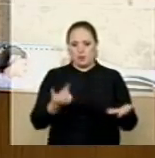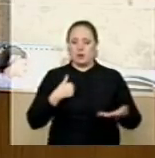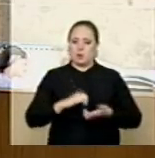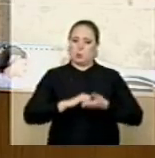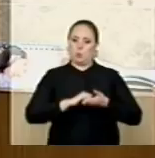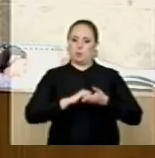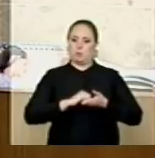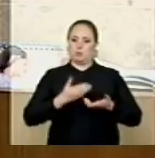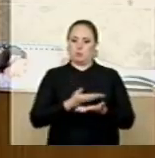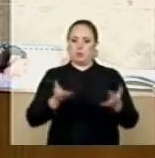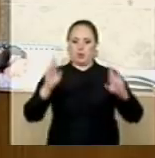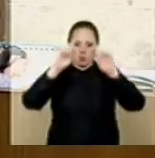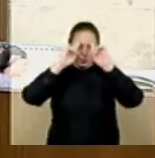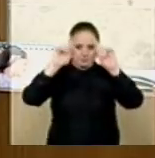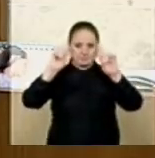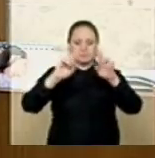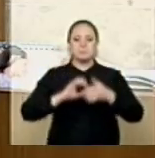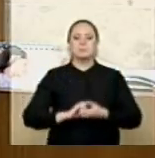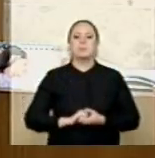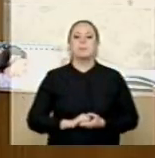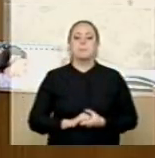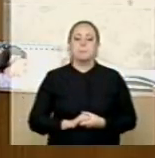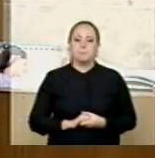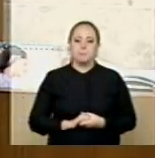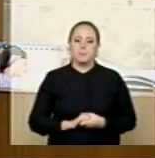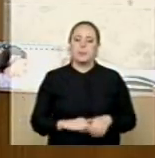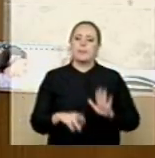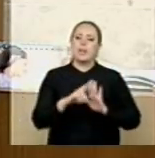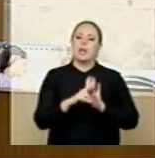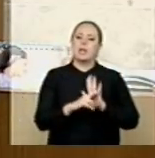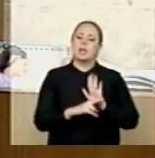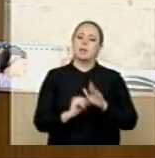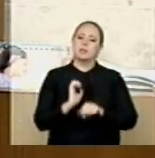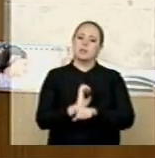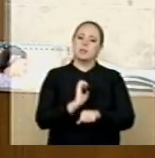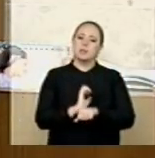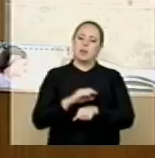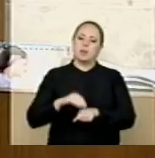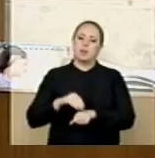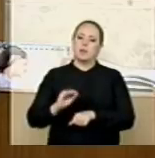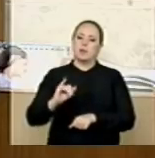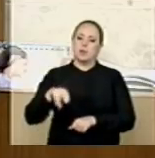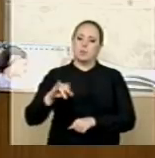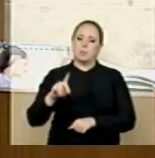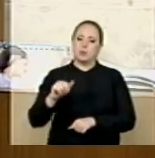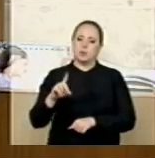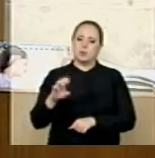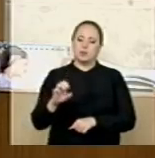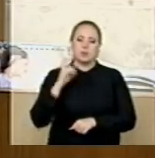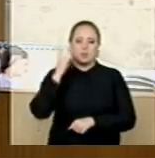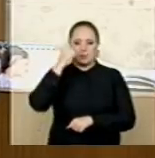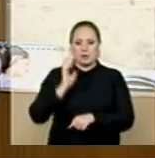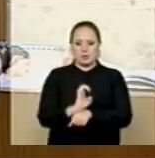elevado respeito. As normas estaduais que concedem imunidades a deputados estaduais tornaram-se